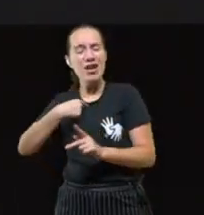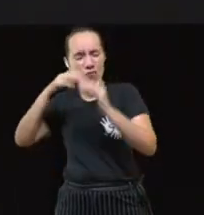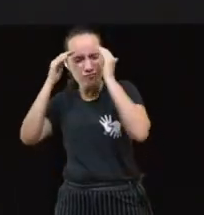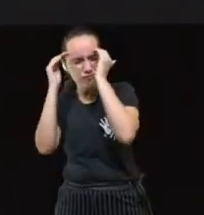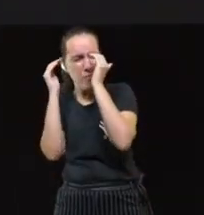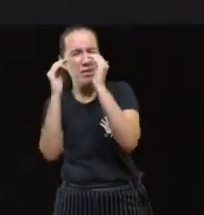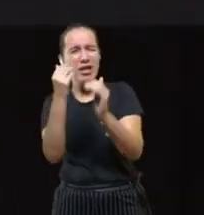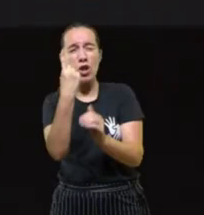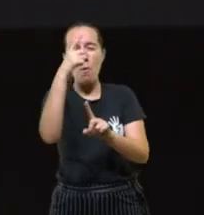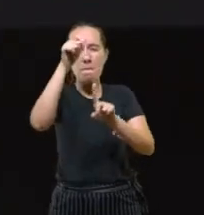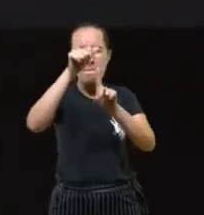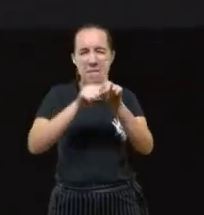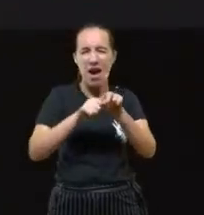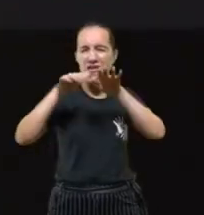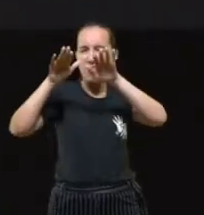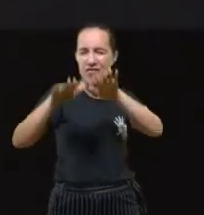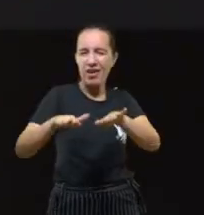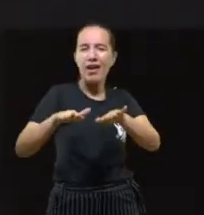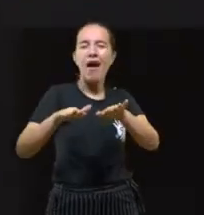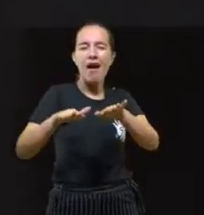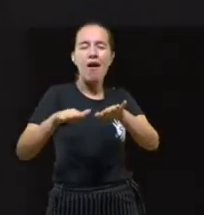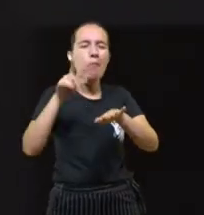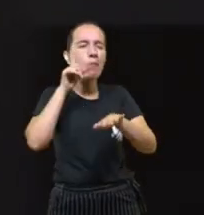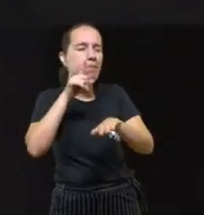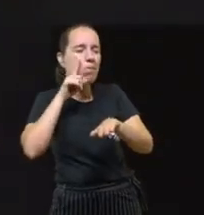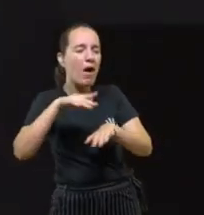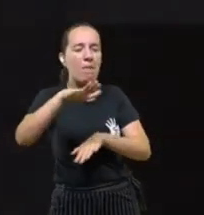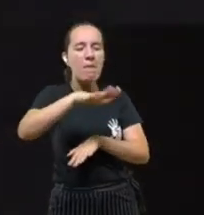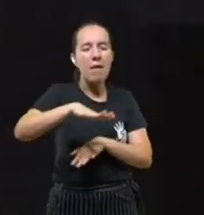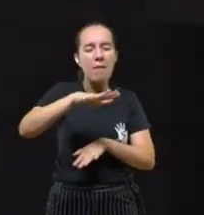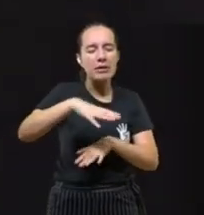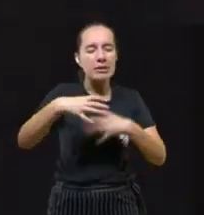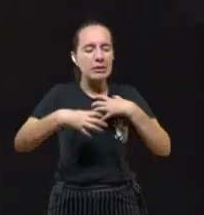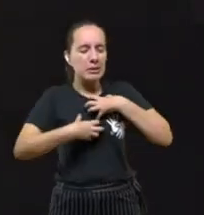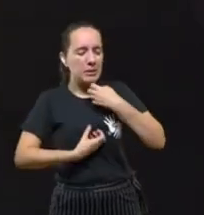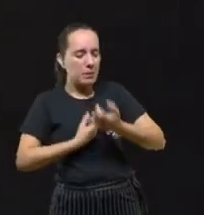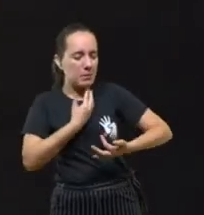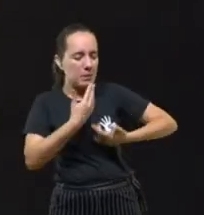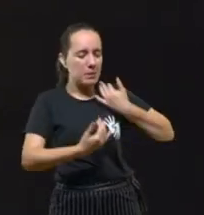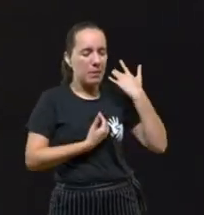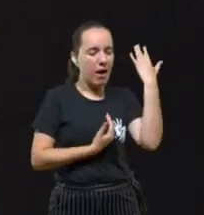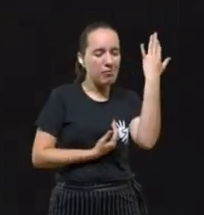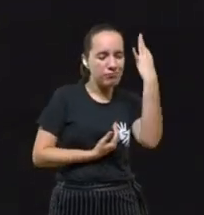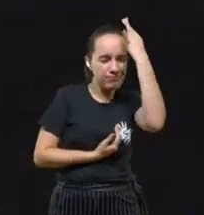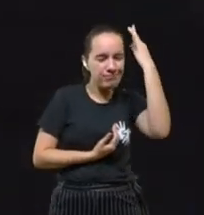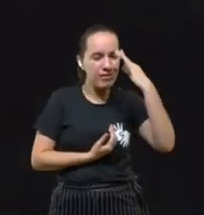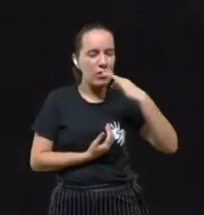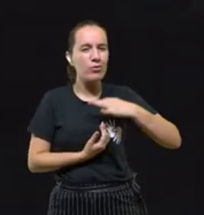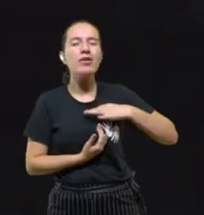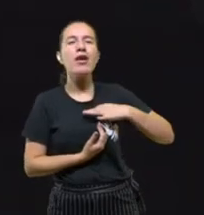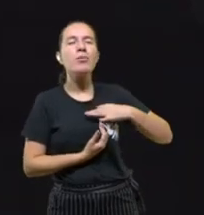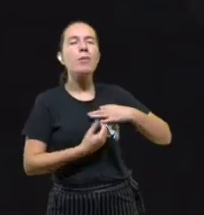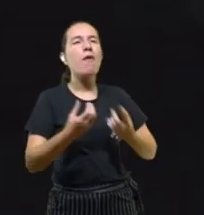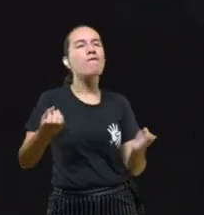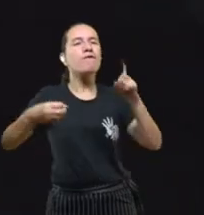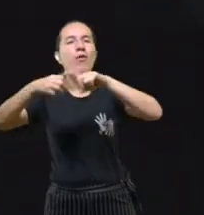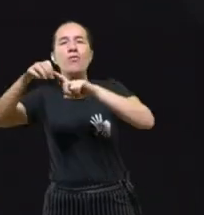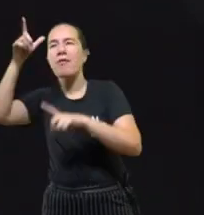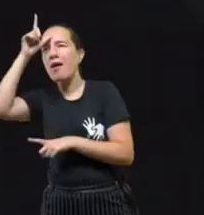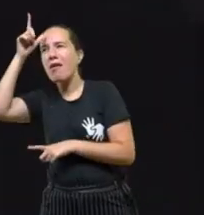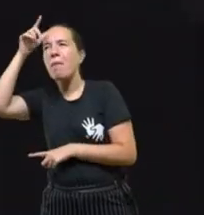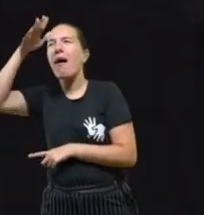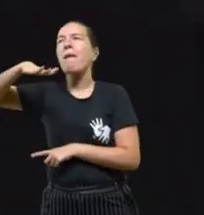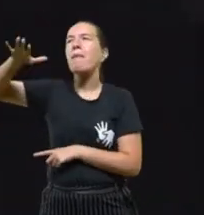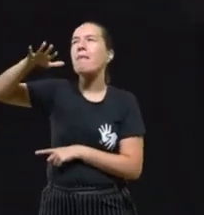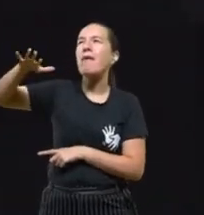e papapá. Então voltei para a Alemanha, estamos aqui, e de repente eu me encontro nessa situação